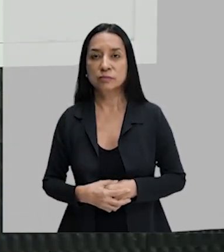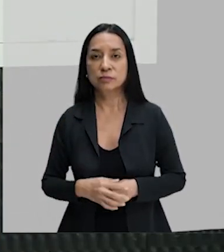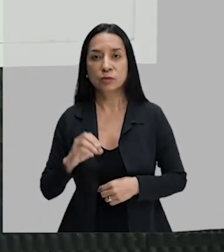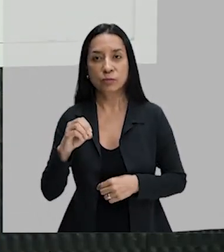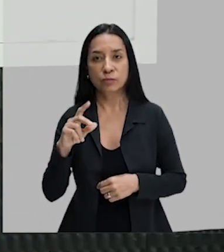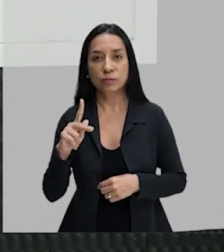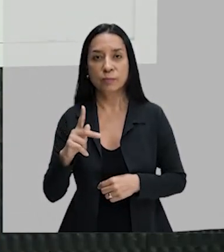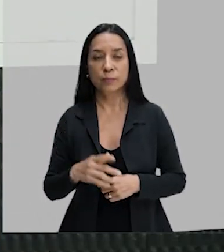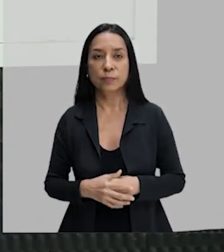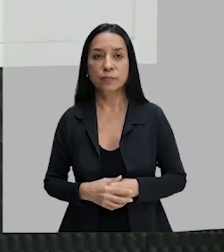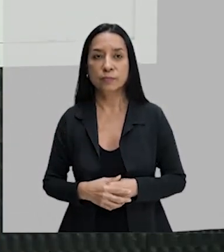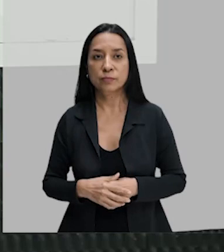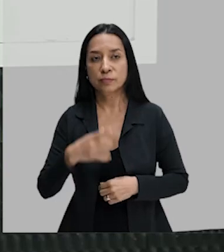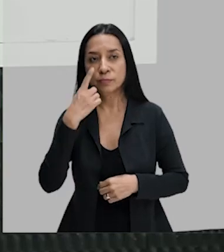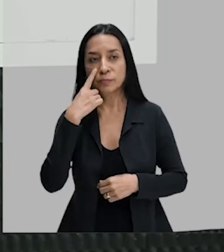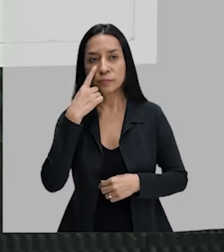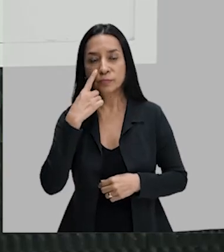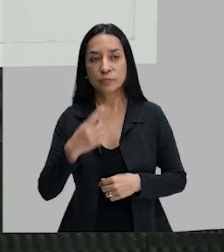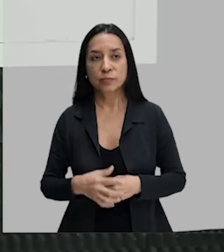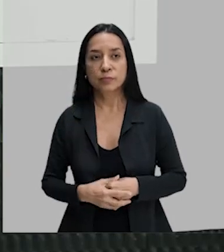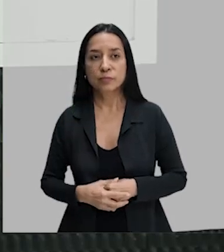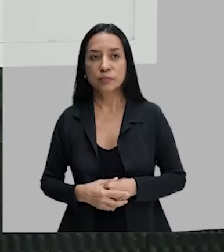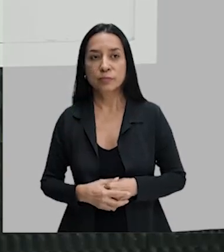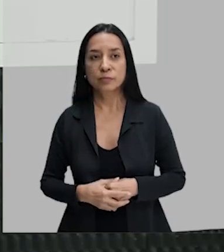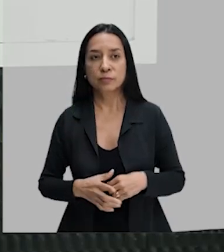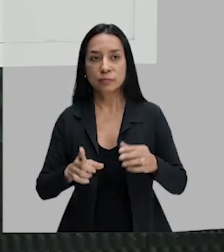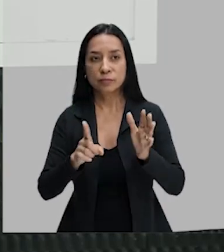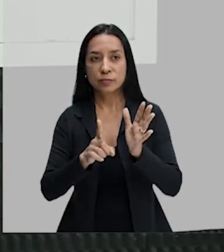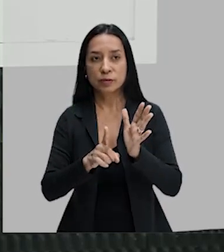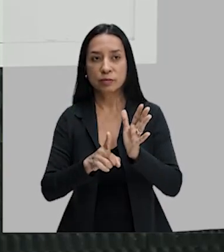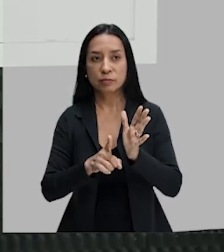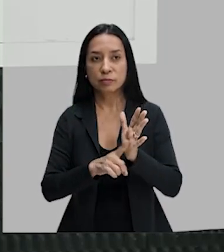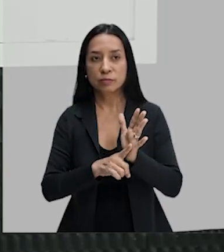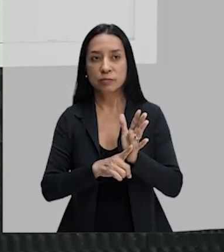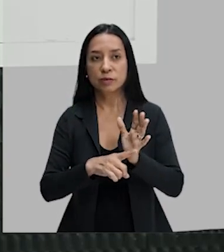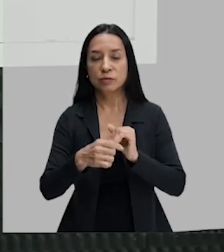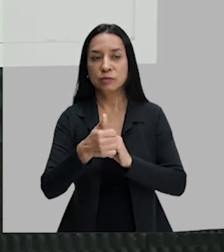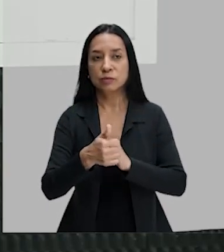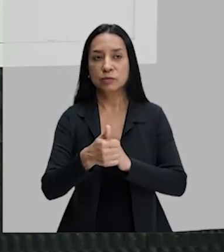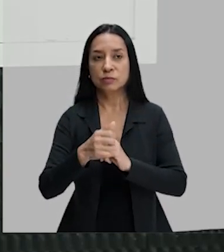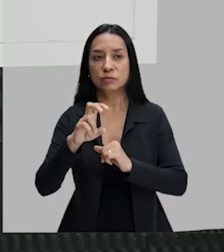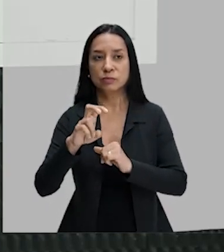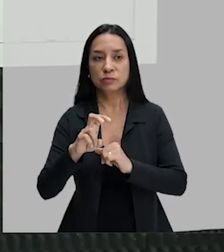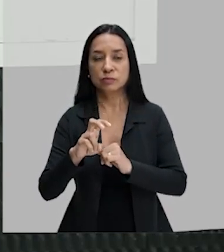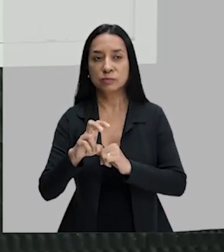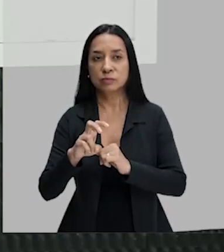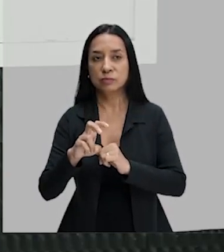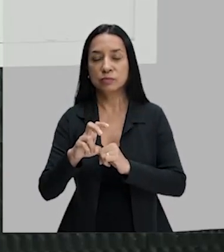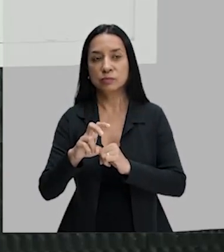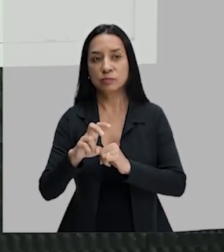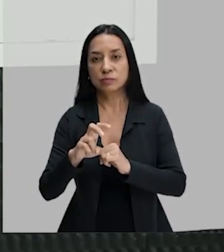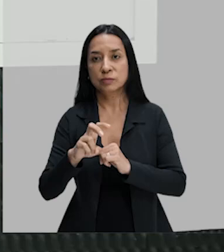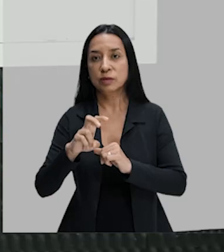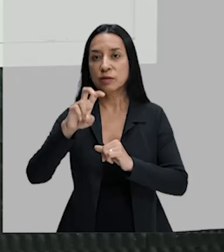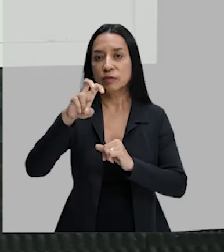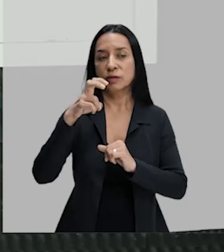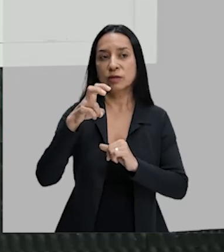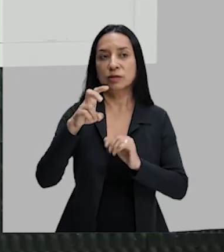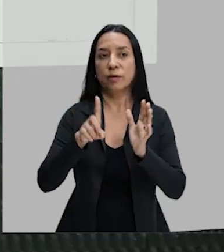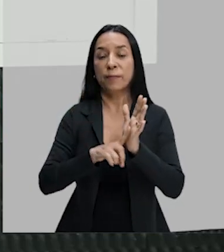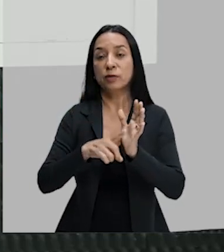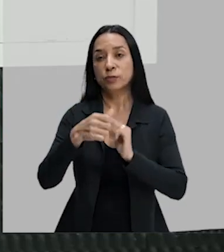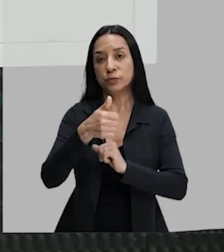Ok? Então, olha só. Nós vamos ter menos 1 elevado à quinta dá menos 1. Que o expoente é ímpar.